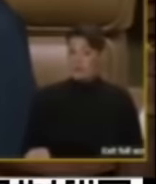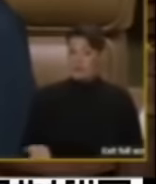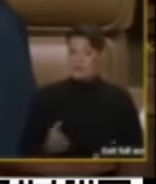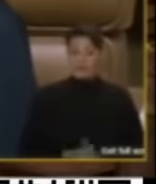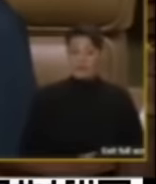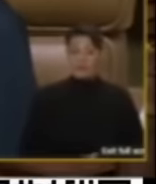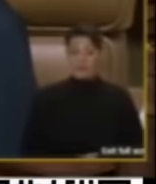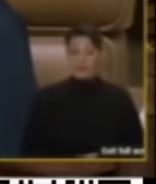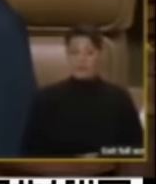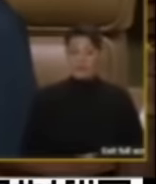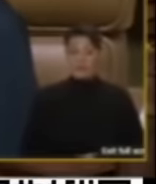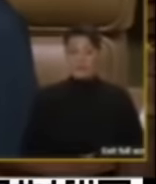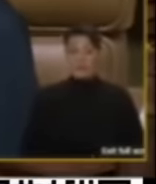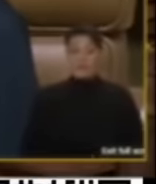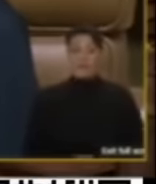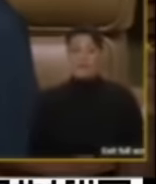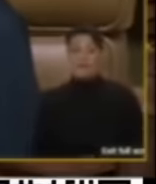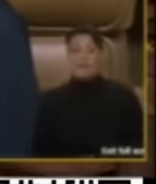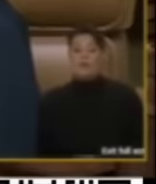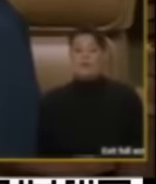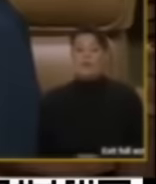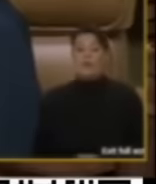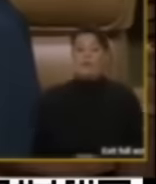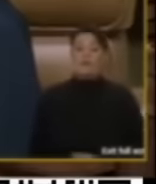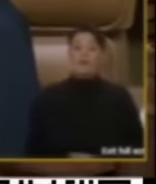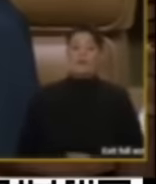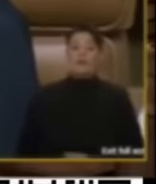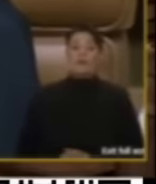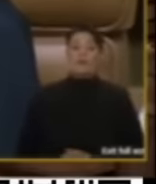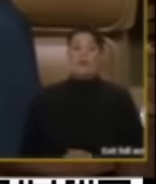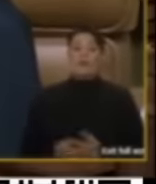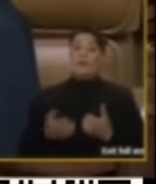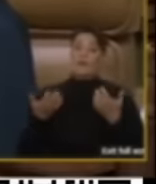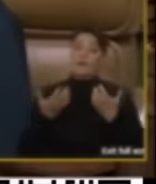ao vivo na sessão plenária? Alemão, você coloca o som para a gente?